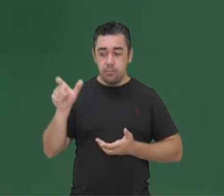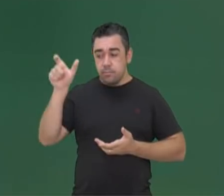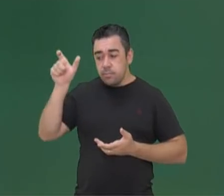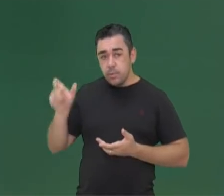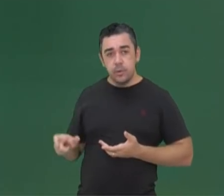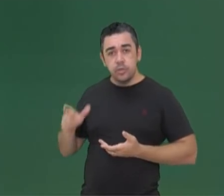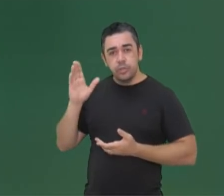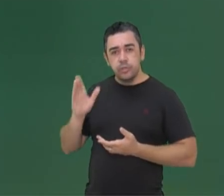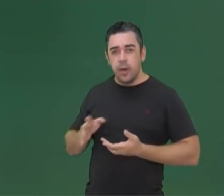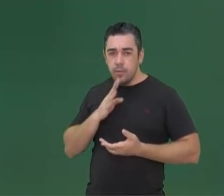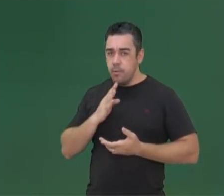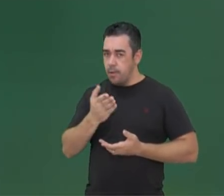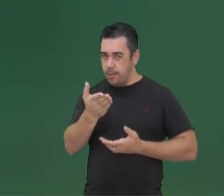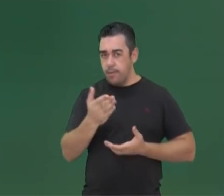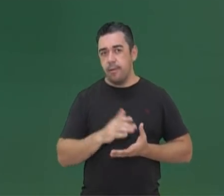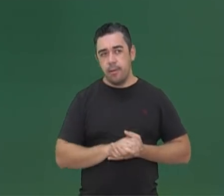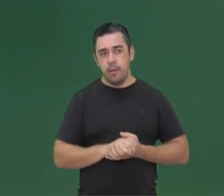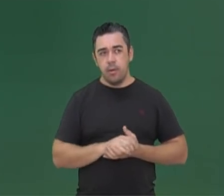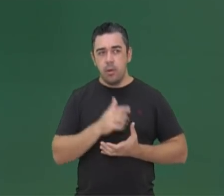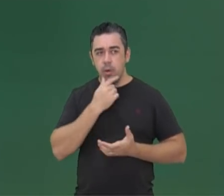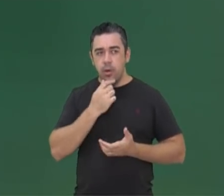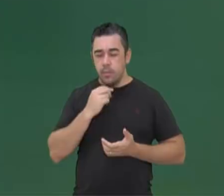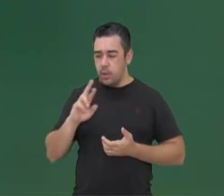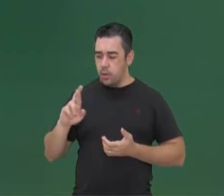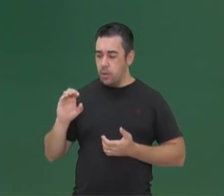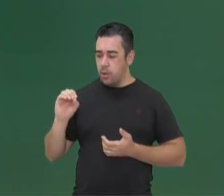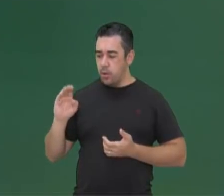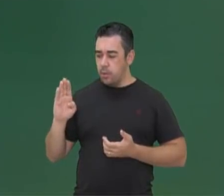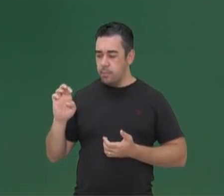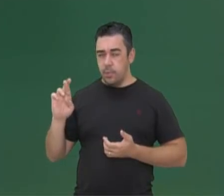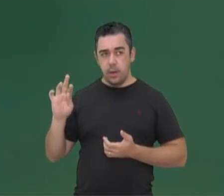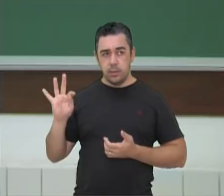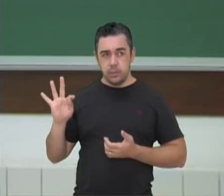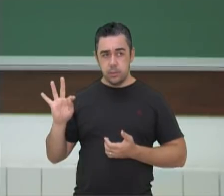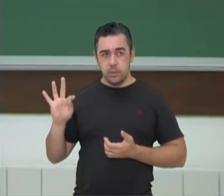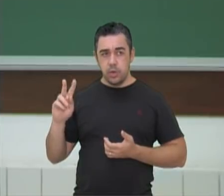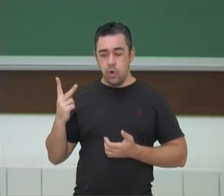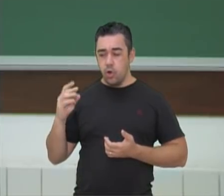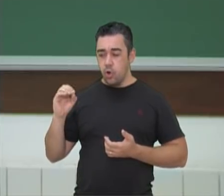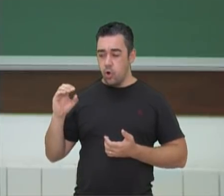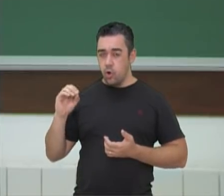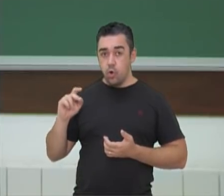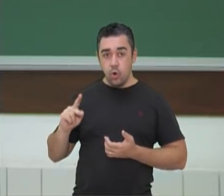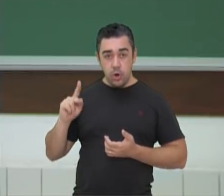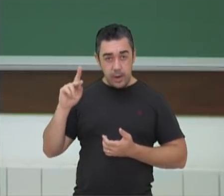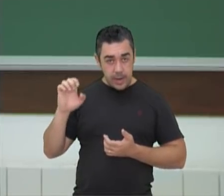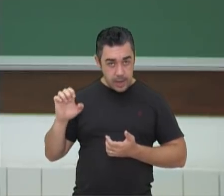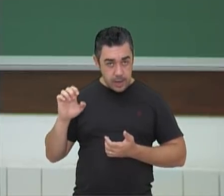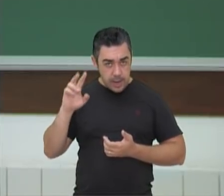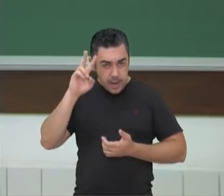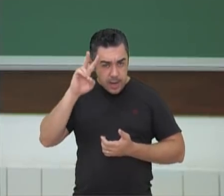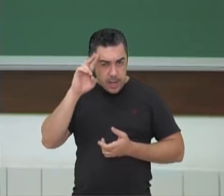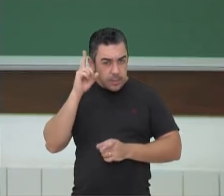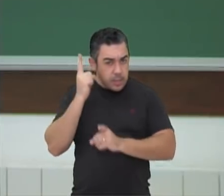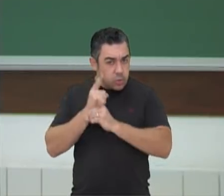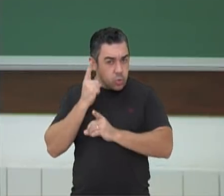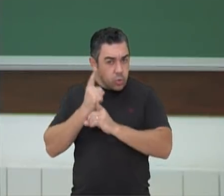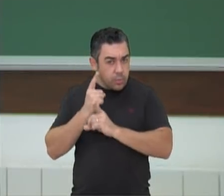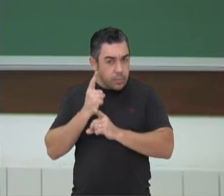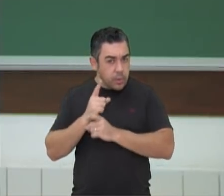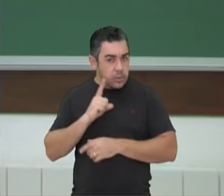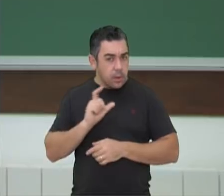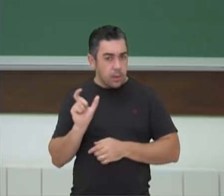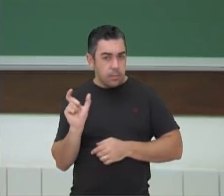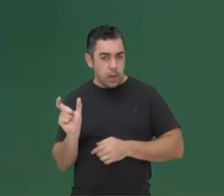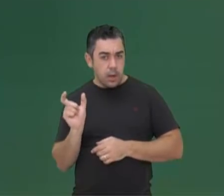que já é do conhecimento de vocês, Robert Hooke. Lembra do Robert Hooke? Lembra o que ele descobriu? Lembra o que ele batizou uma